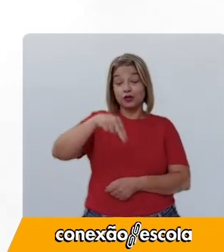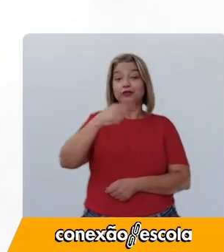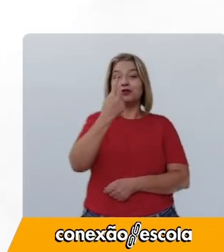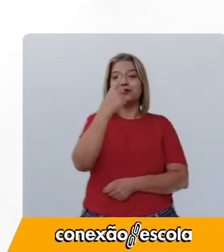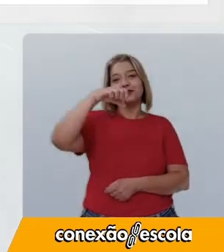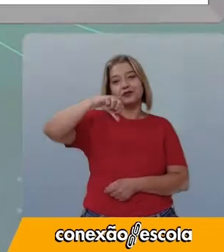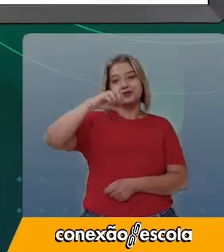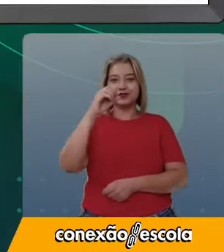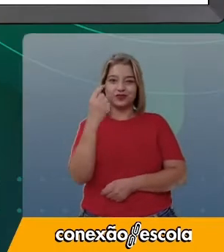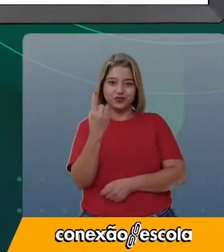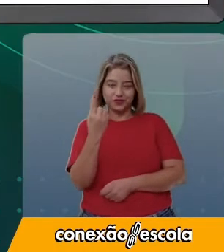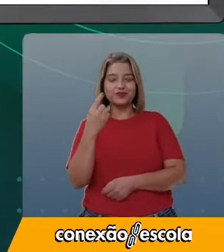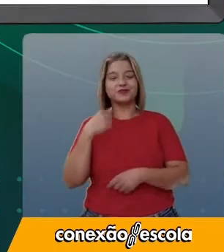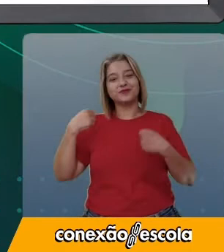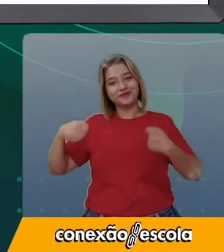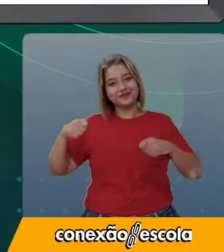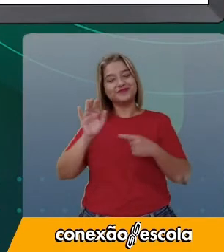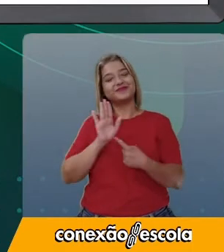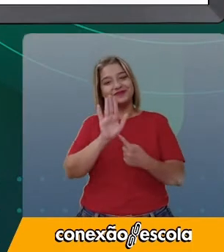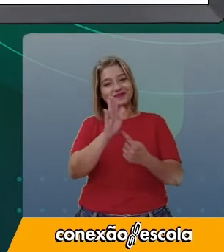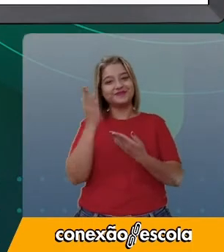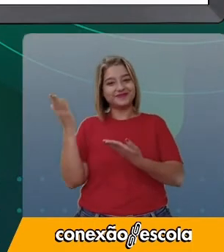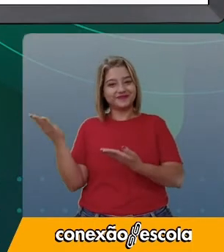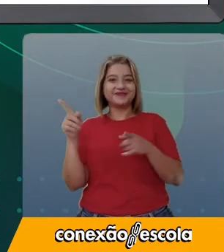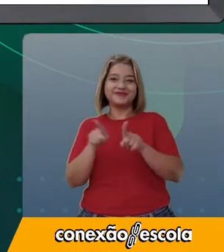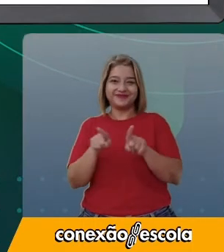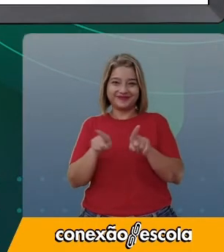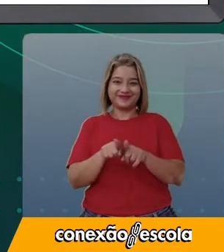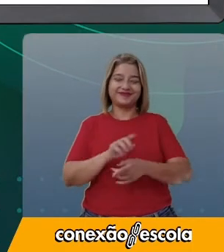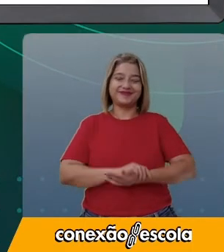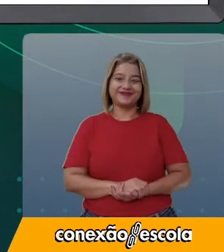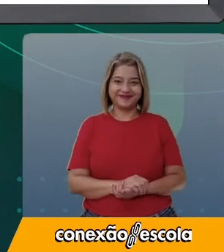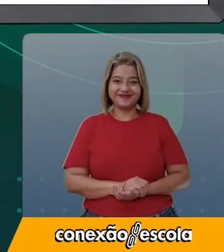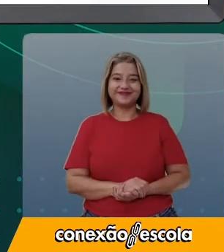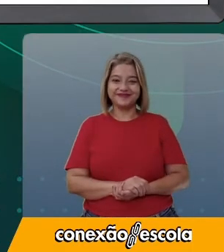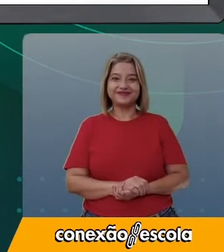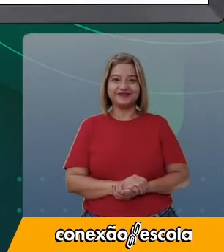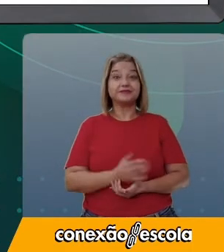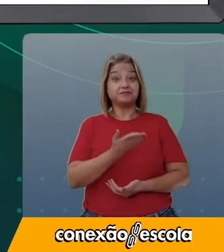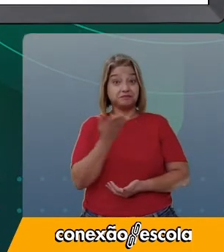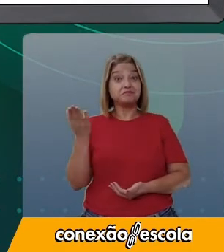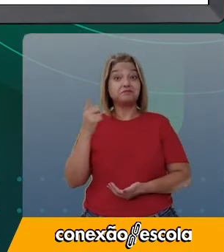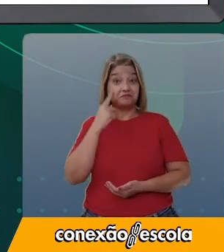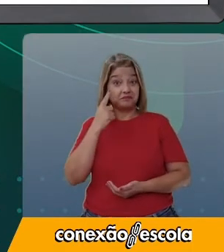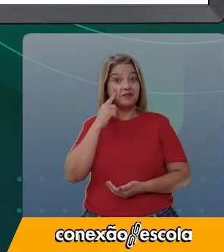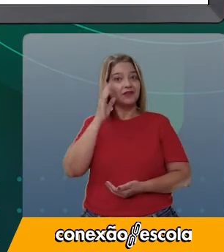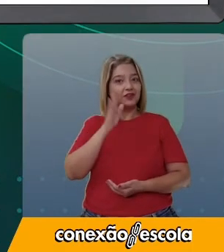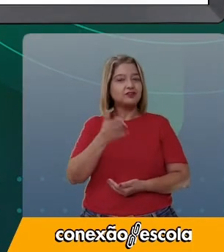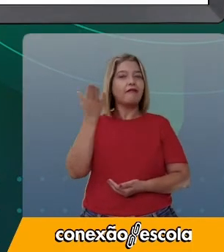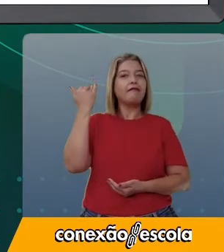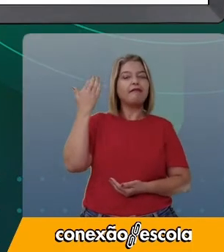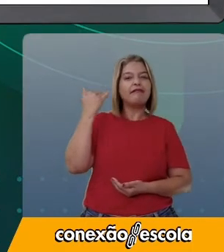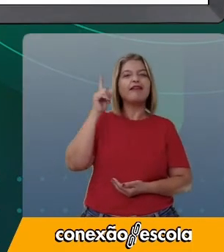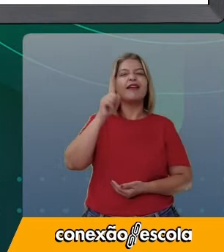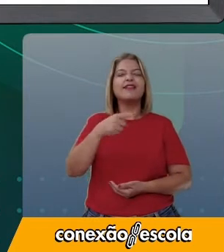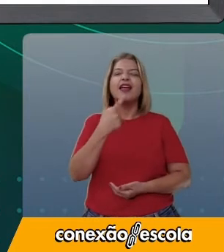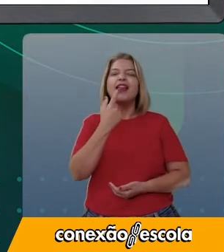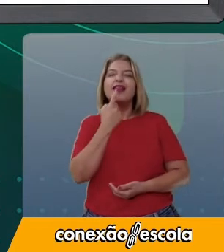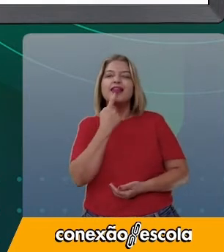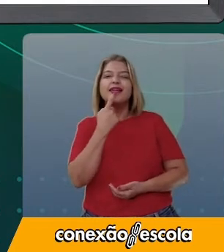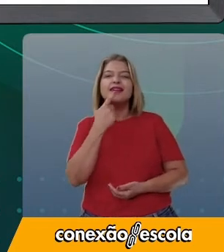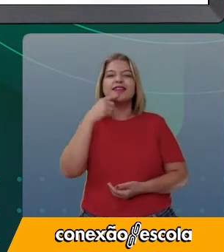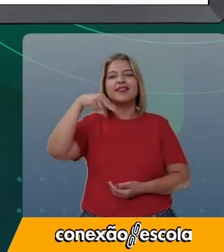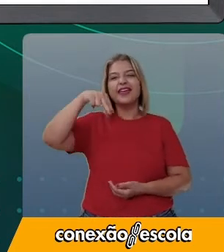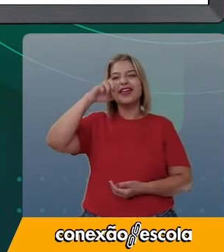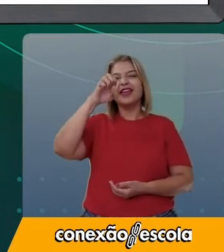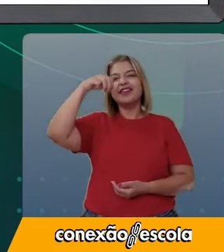Não podia deixar de trazer a Cecília novamente para vocês. Nós vimos Cecília Meirelles, A Língua do Inhém, vocês estão